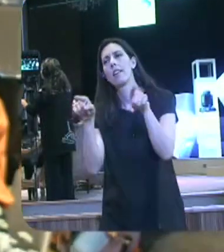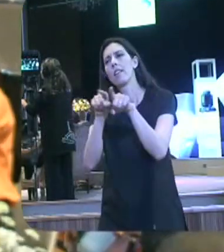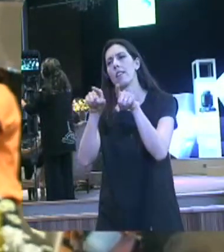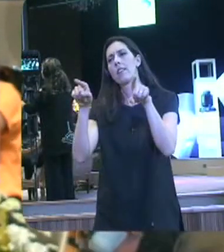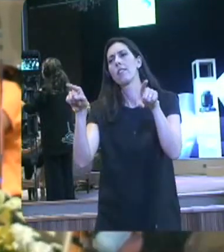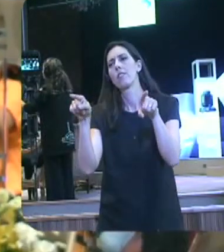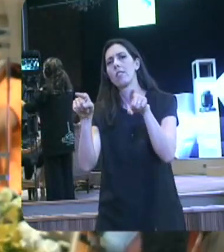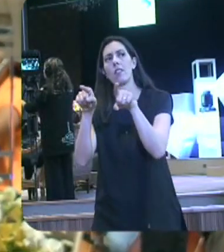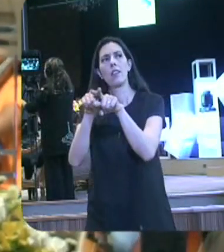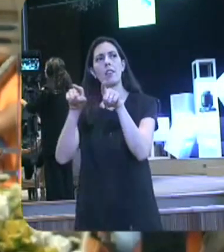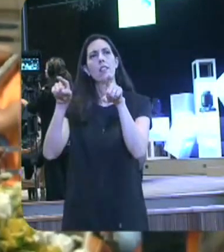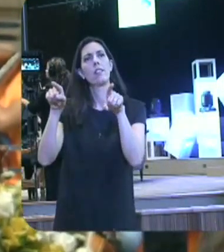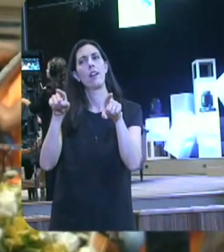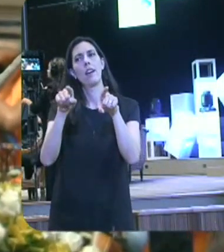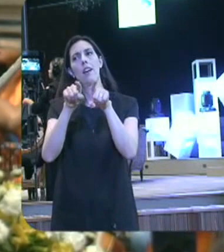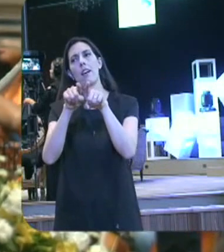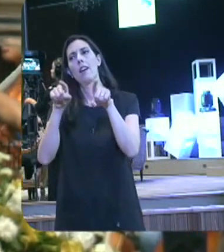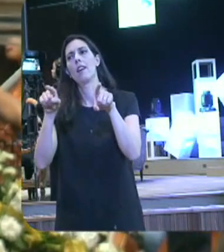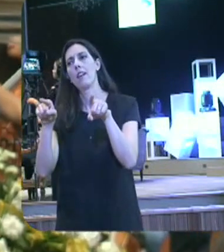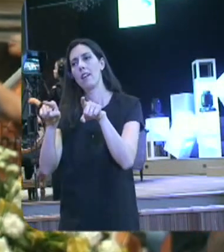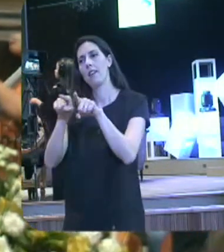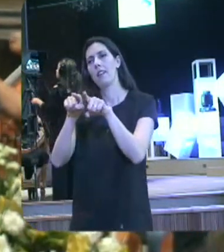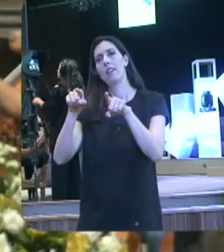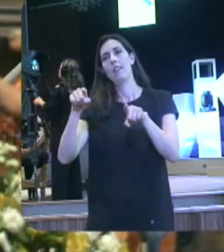Voltar à inocência